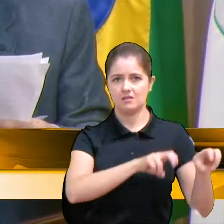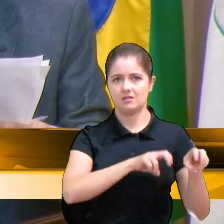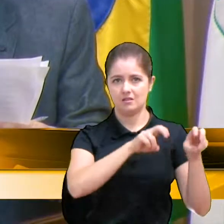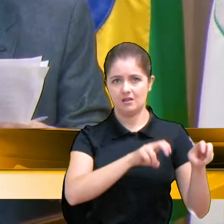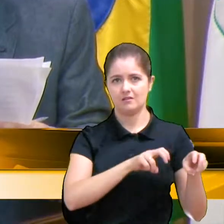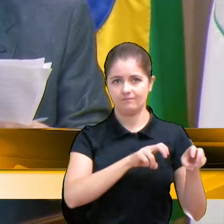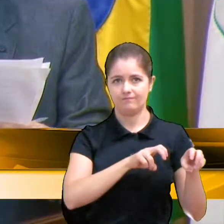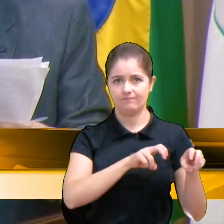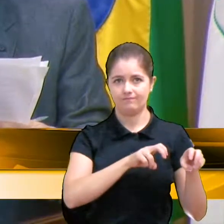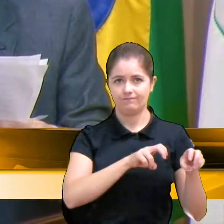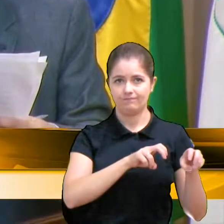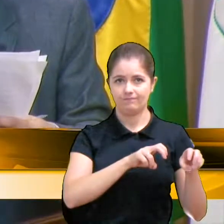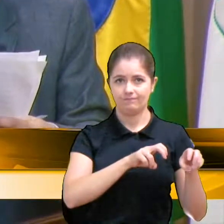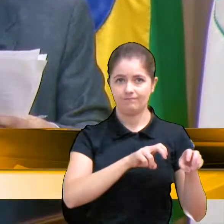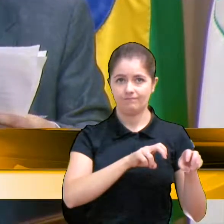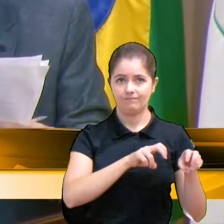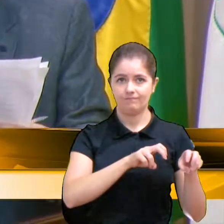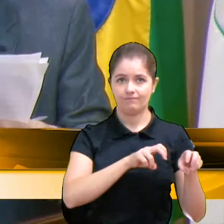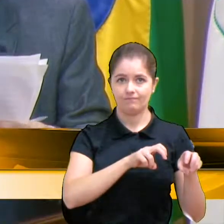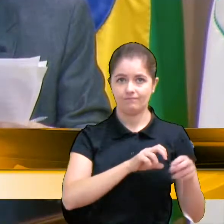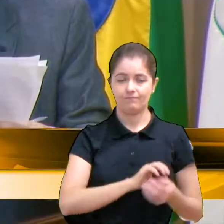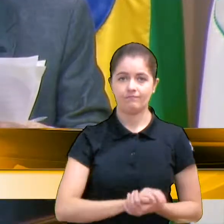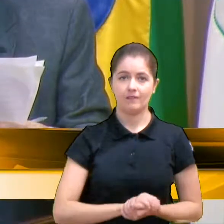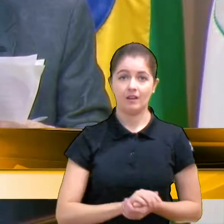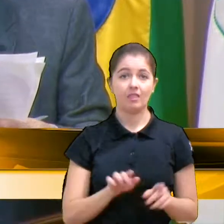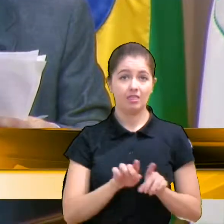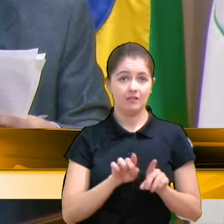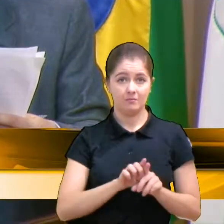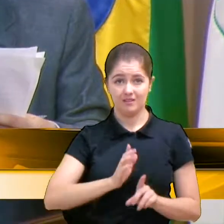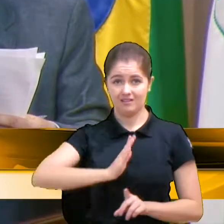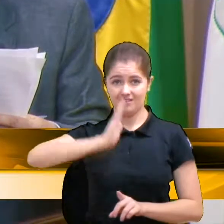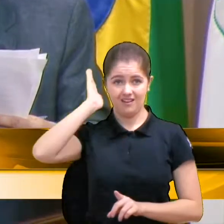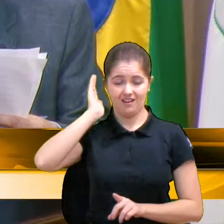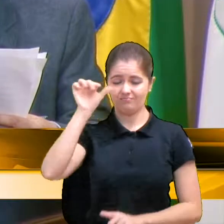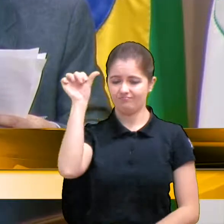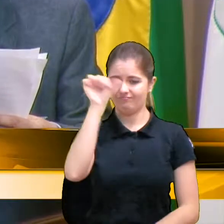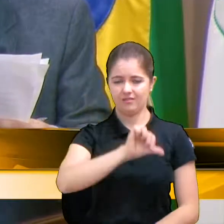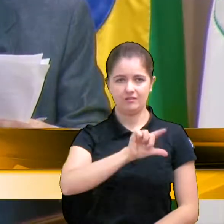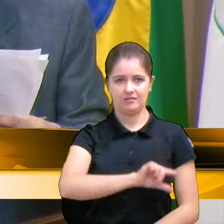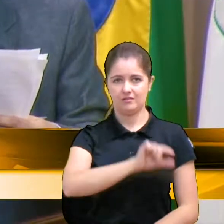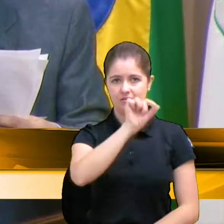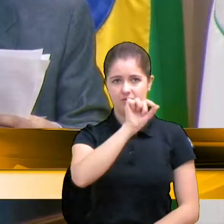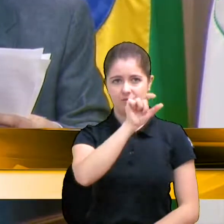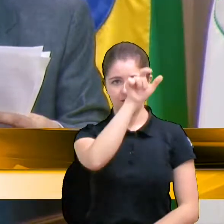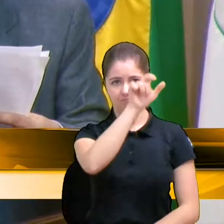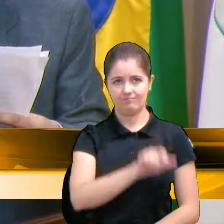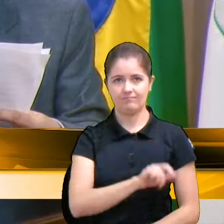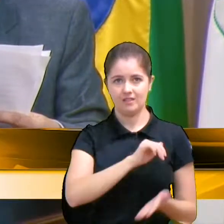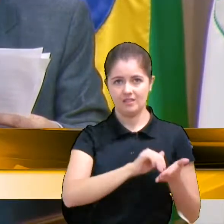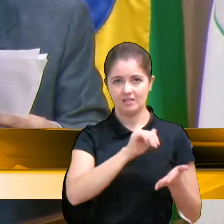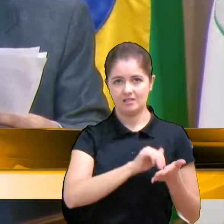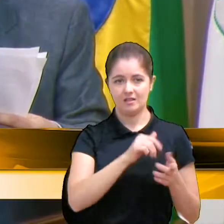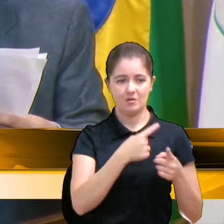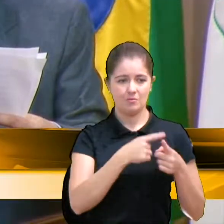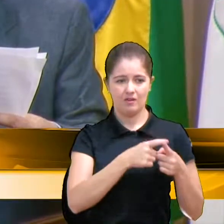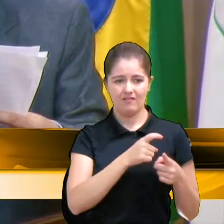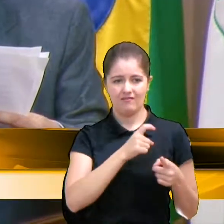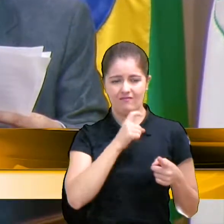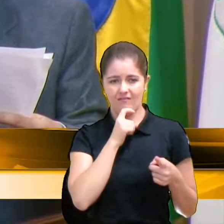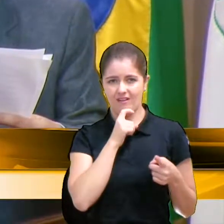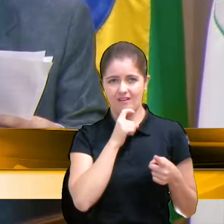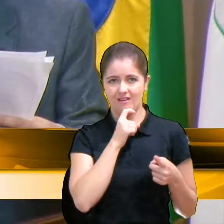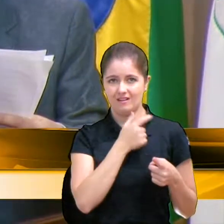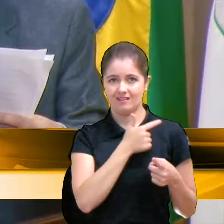Francamente, governo Guerra, fez ali a pior escolha. É uma pessoa fria, despreparada para a função